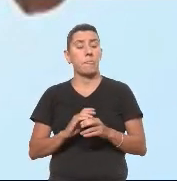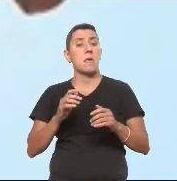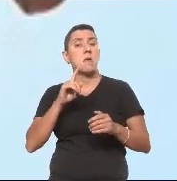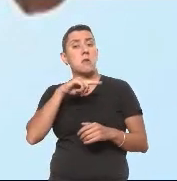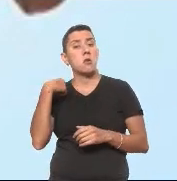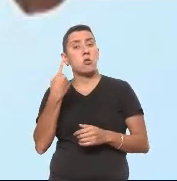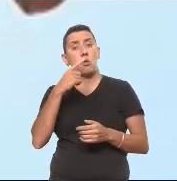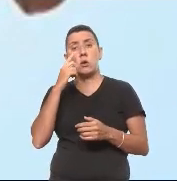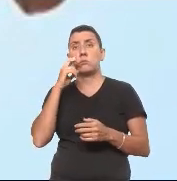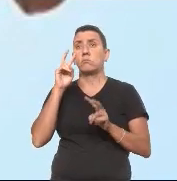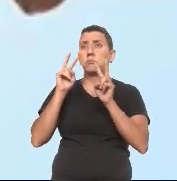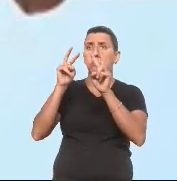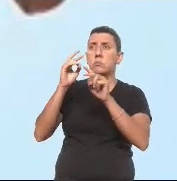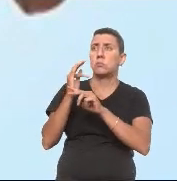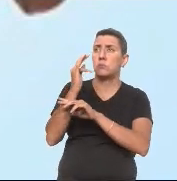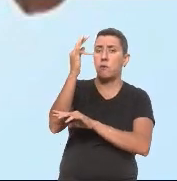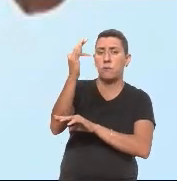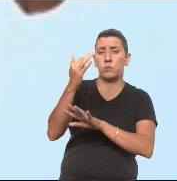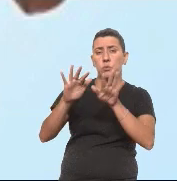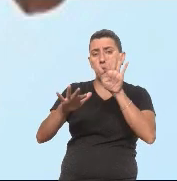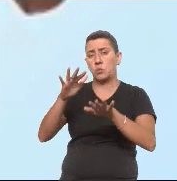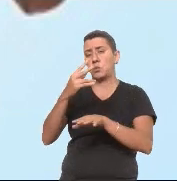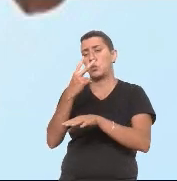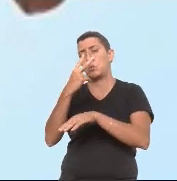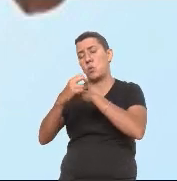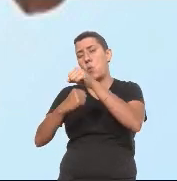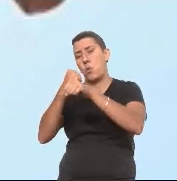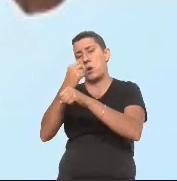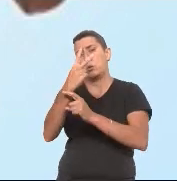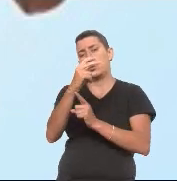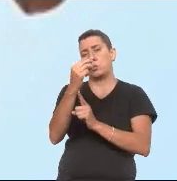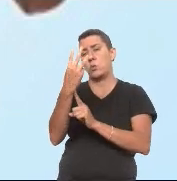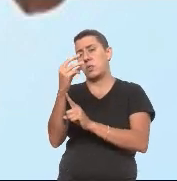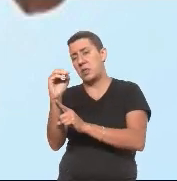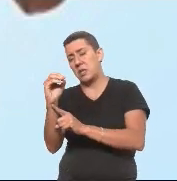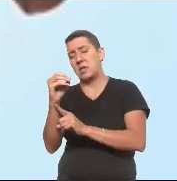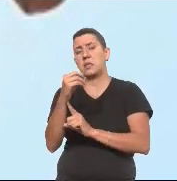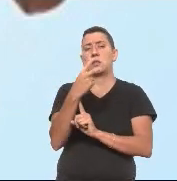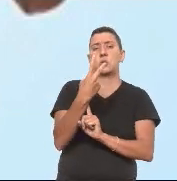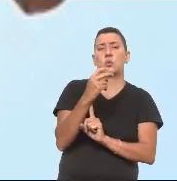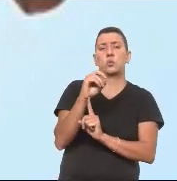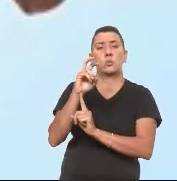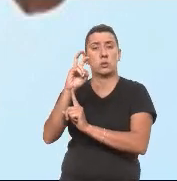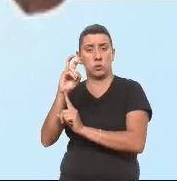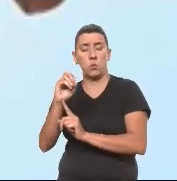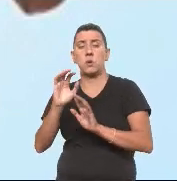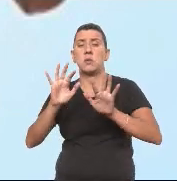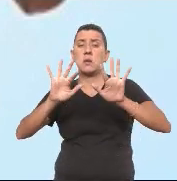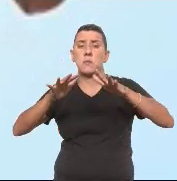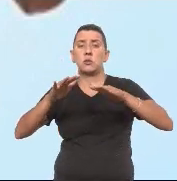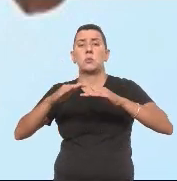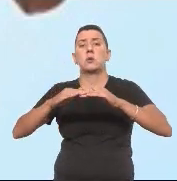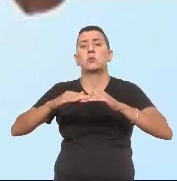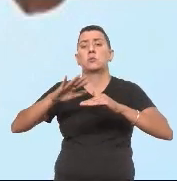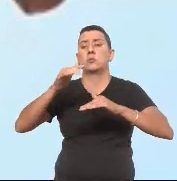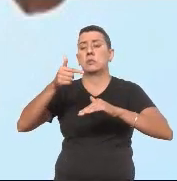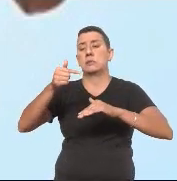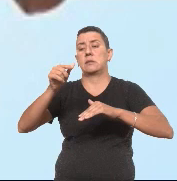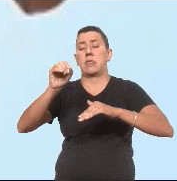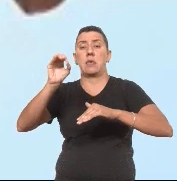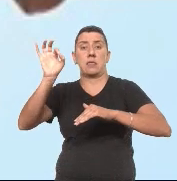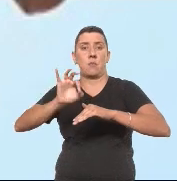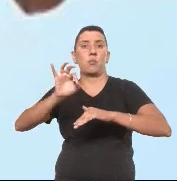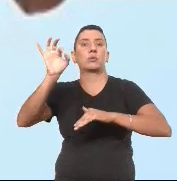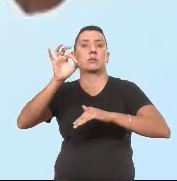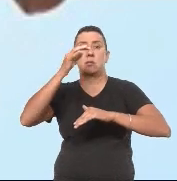2030 e 2050 a gente chega aí em torno de quase setenta por cento da concentração nos municípios